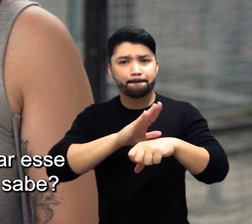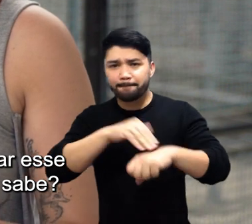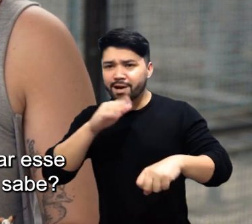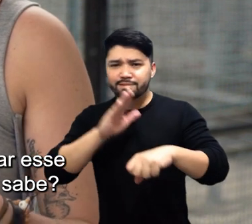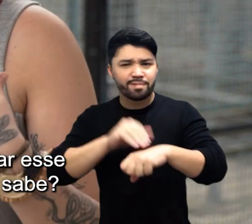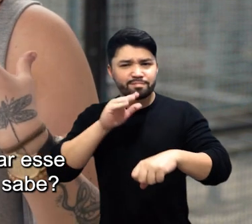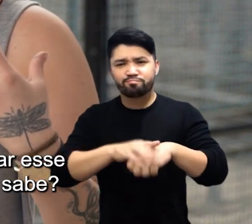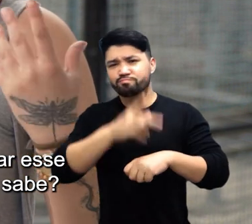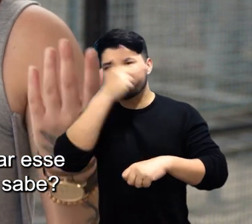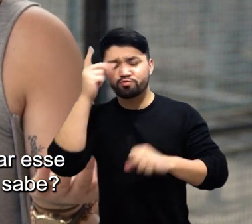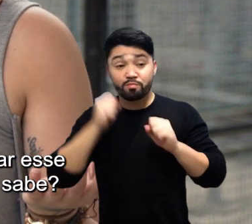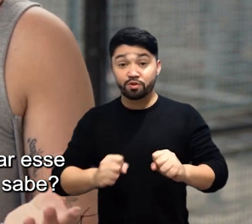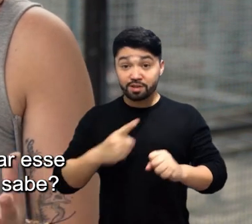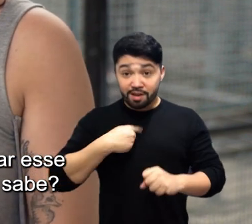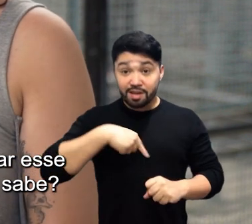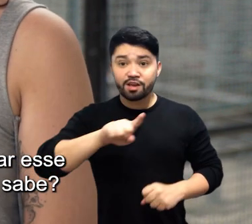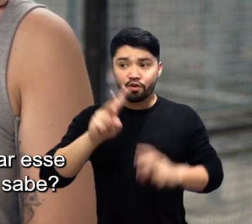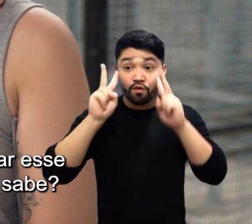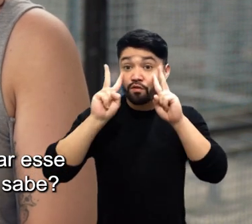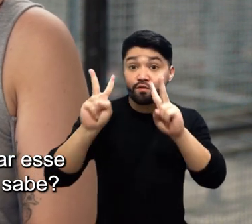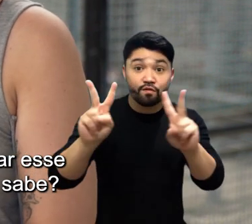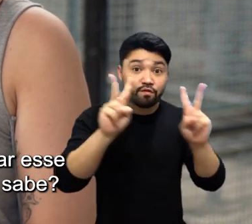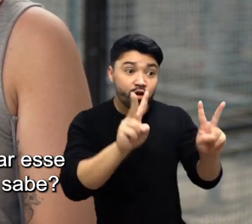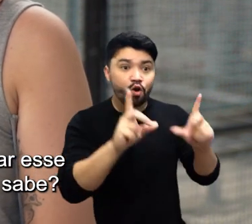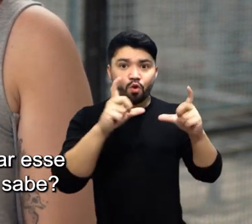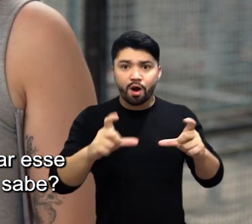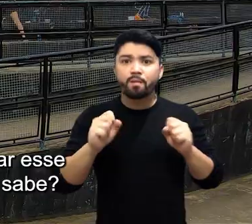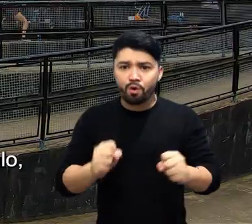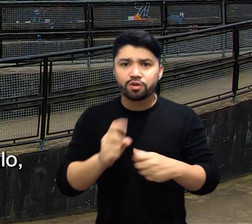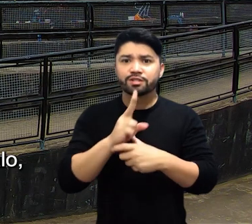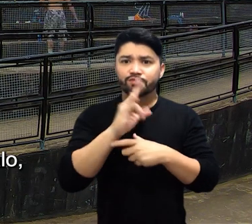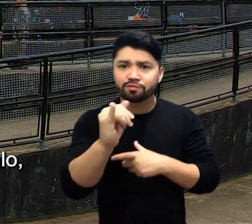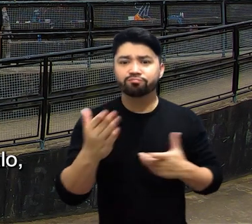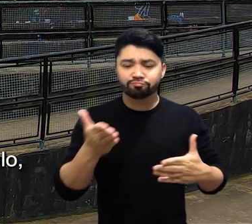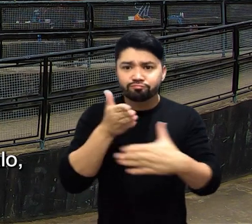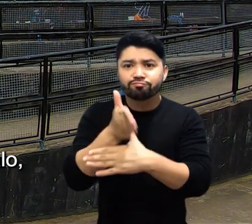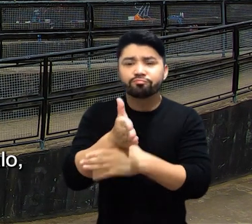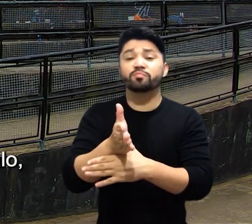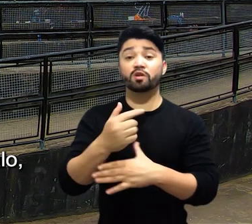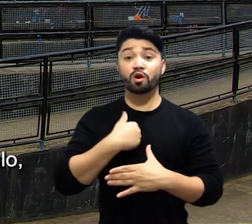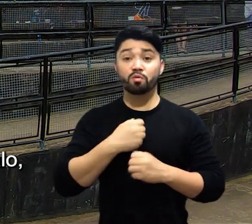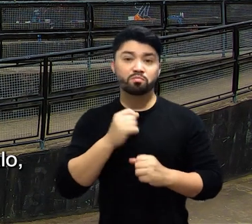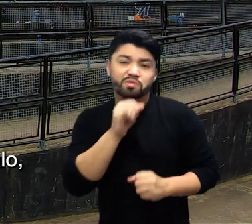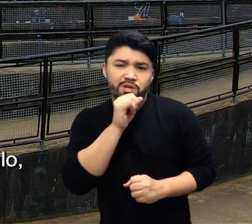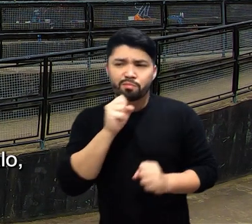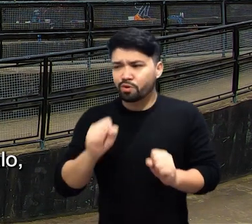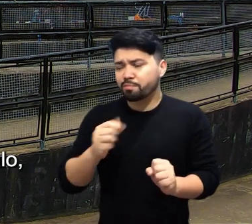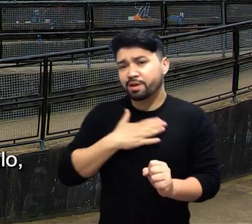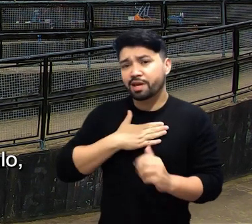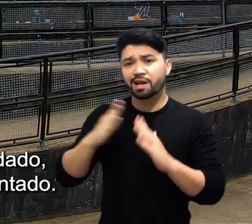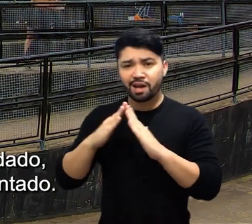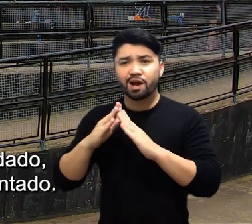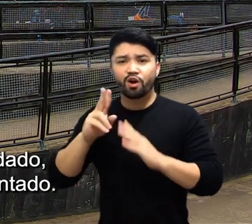que as pessoas comecem a enxergar esse lugar como algo que elas podem estar, sabe? Que eu posso estar na minha casa e falo, pô, vou lá pra pista